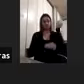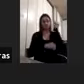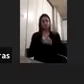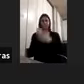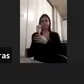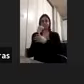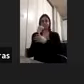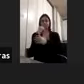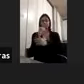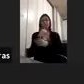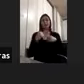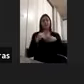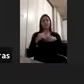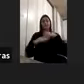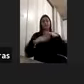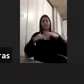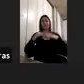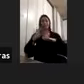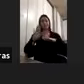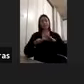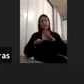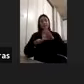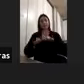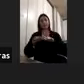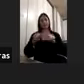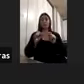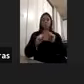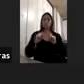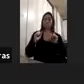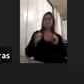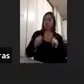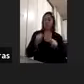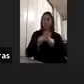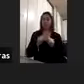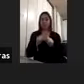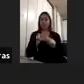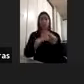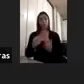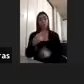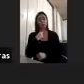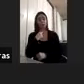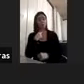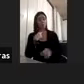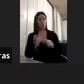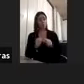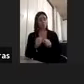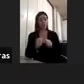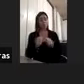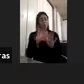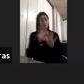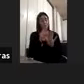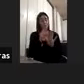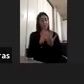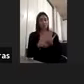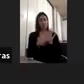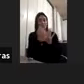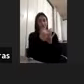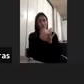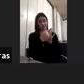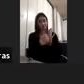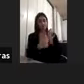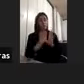a passo o que realmente ele poderia e o que não poderia, que não seria, né, só um reforço muscular. Daí o médico passou tudo o que ele teria que